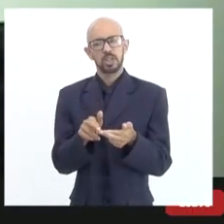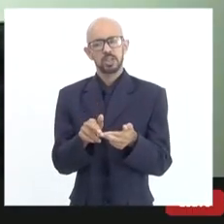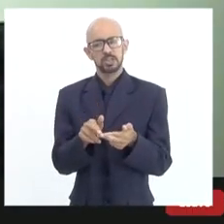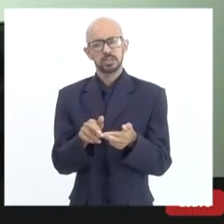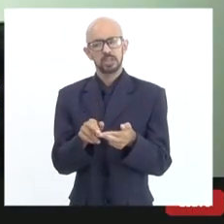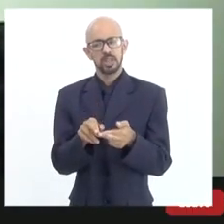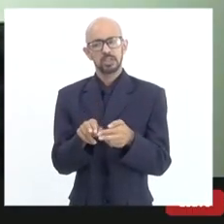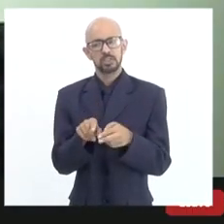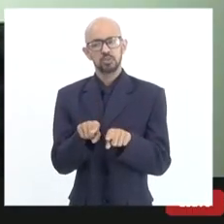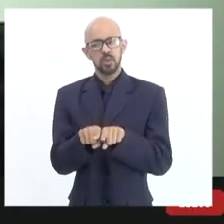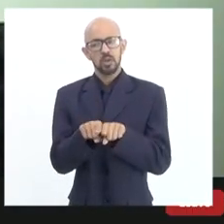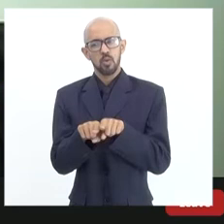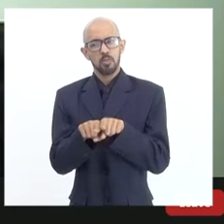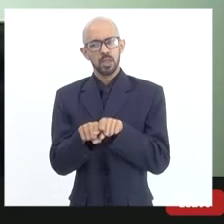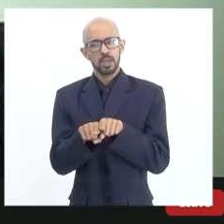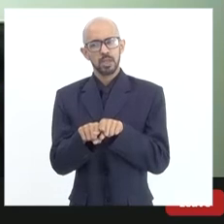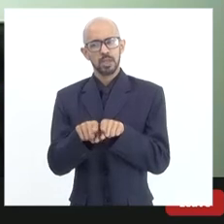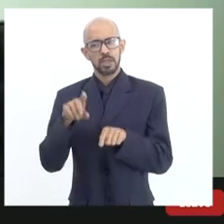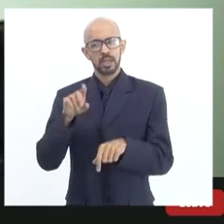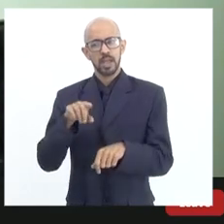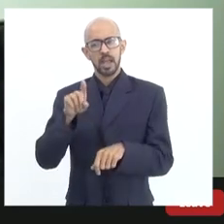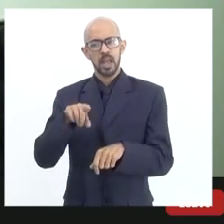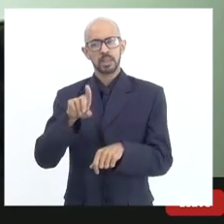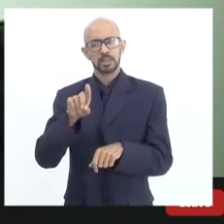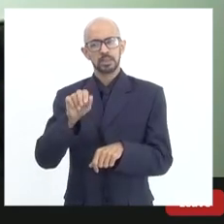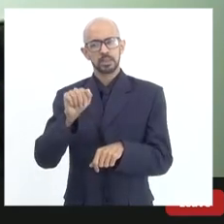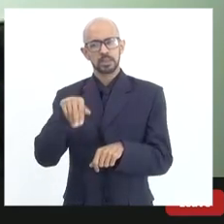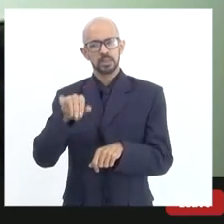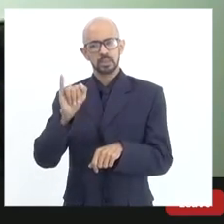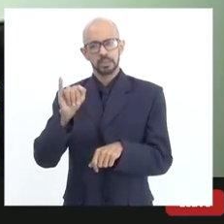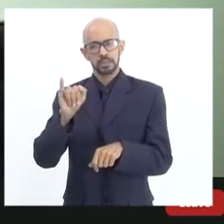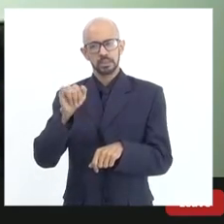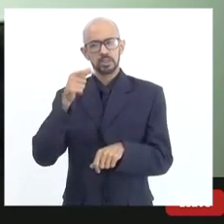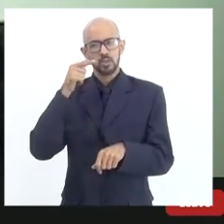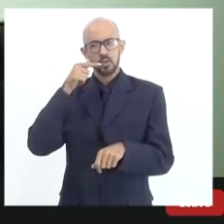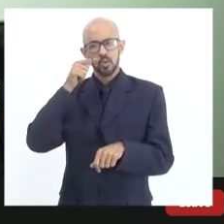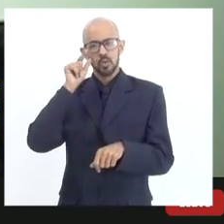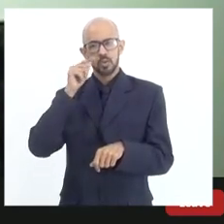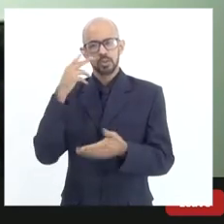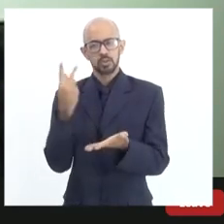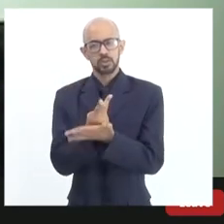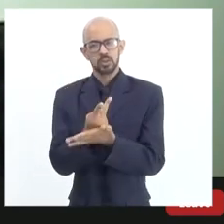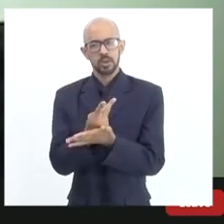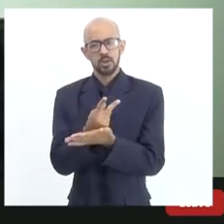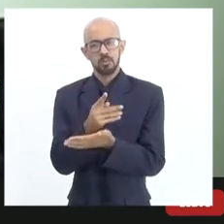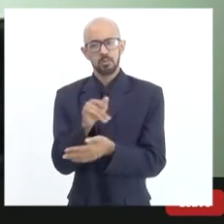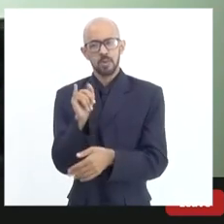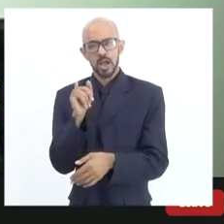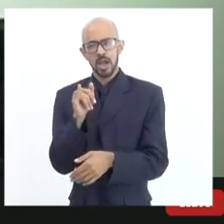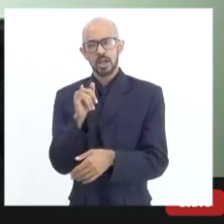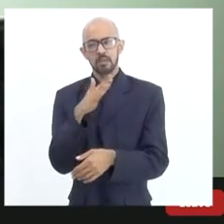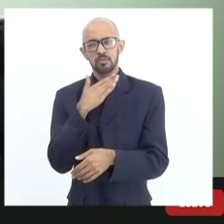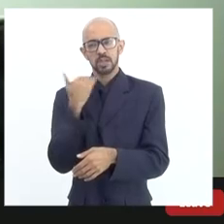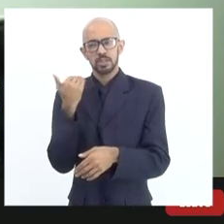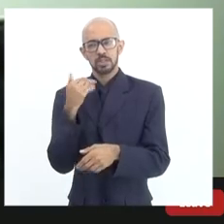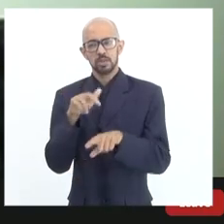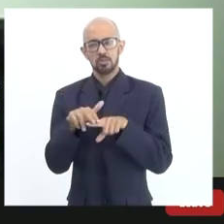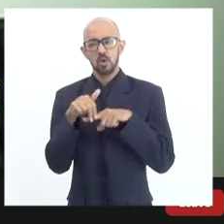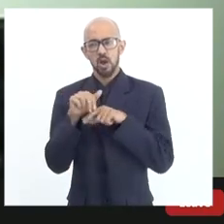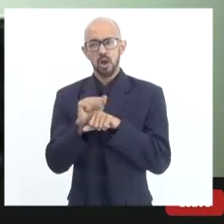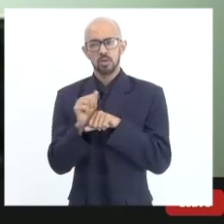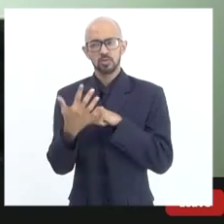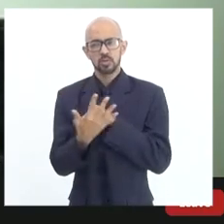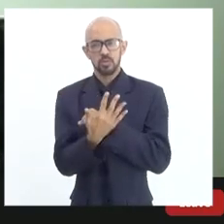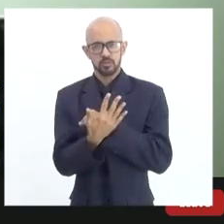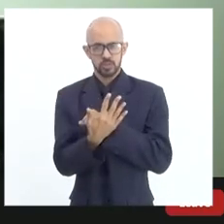nossa, a deputada Dani Monteiro, que perdeu ontem seu pai para a Covid-19. Por